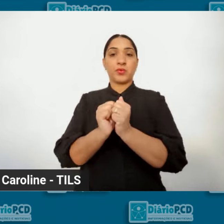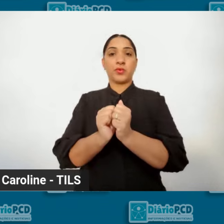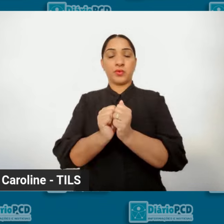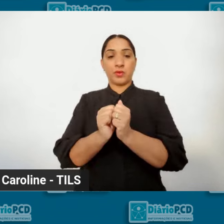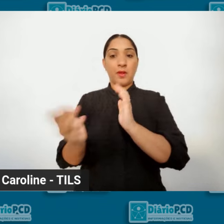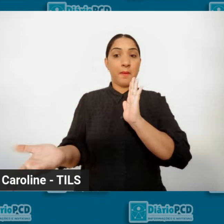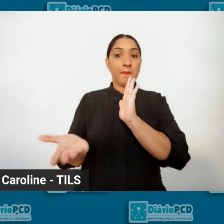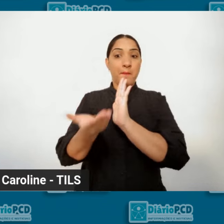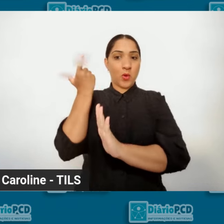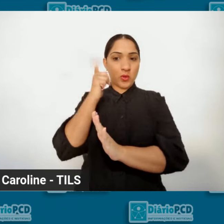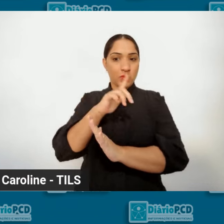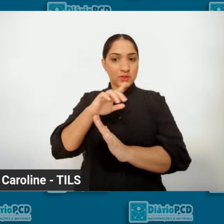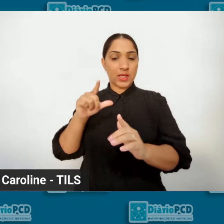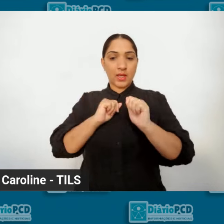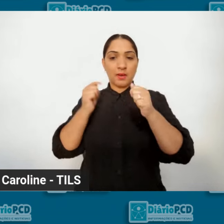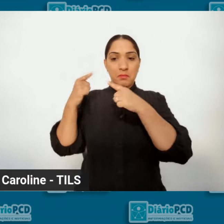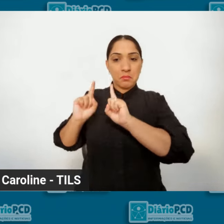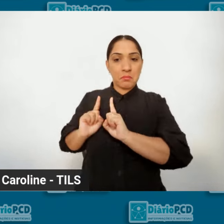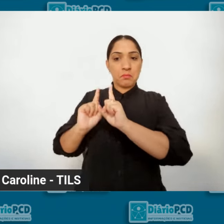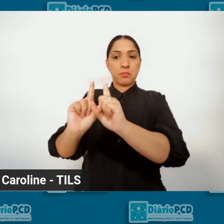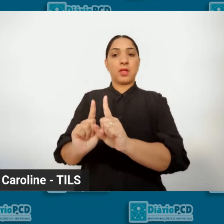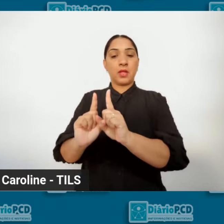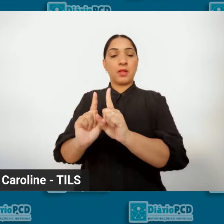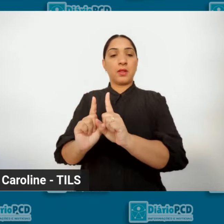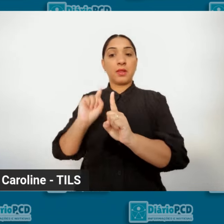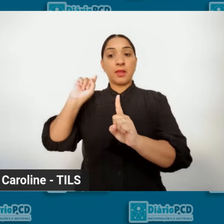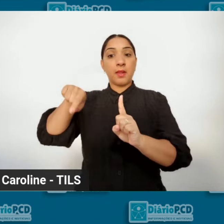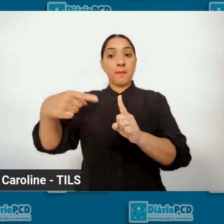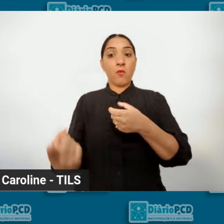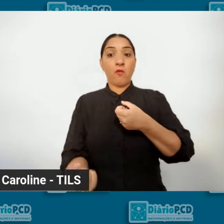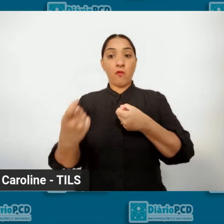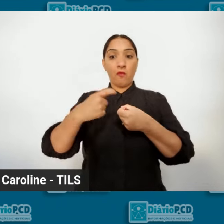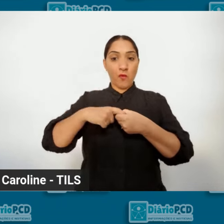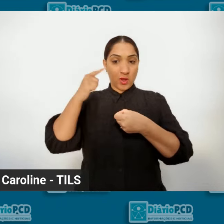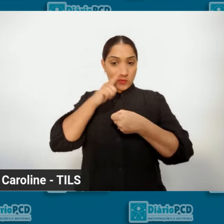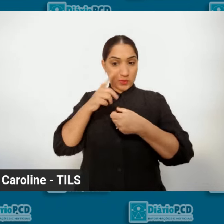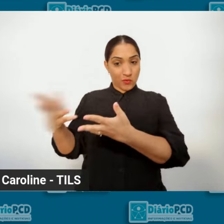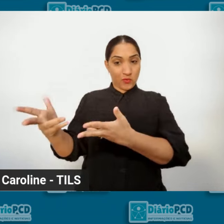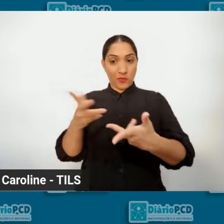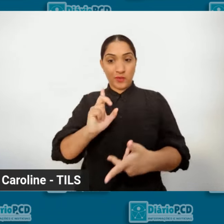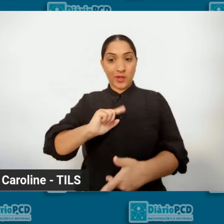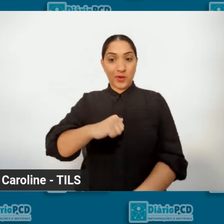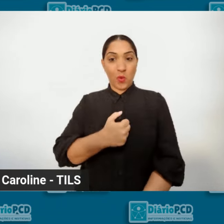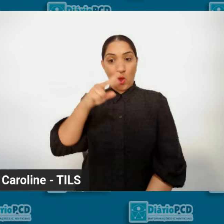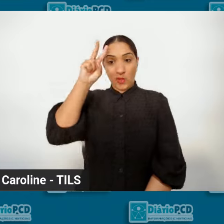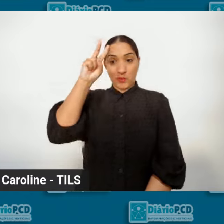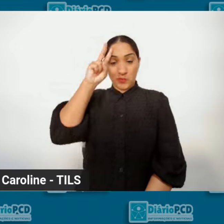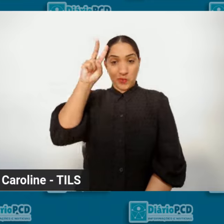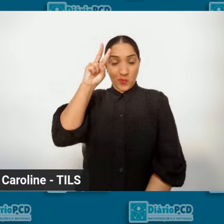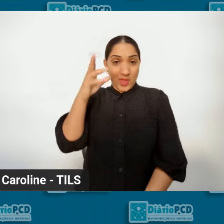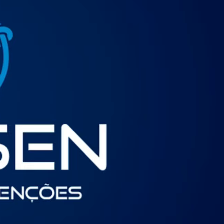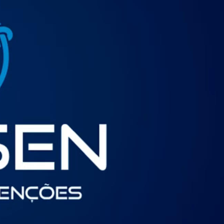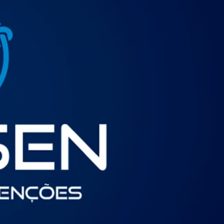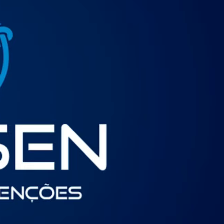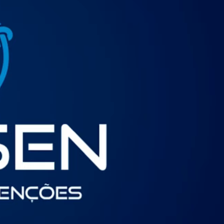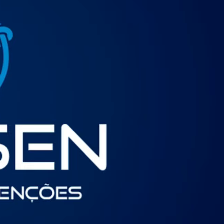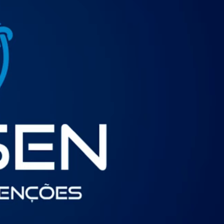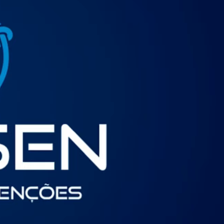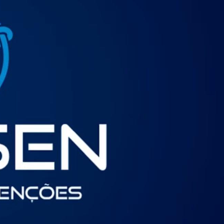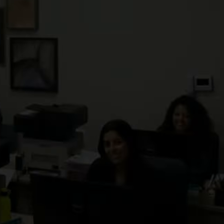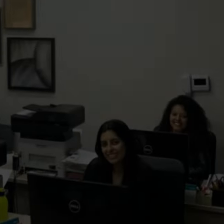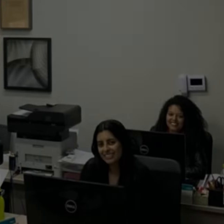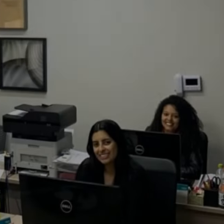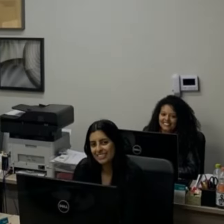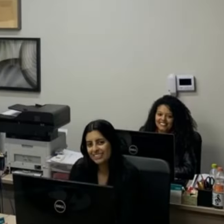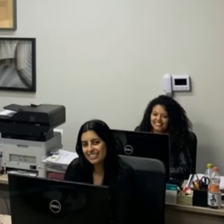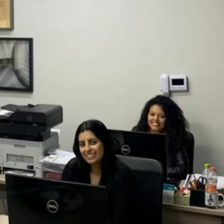a Lauísa em laudos para isenções e já voltamos com o nosso convidado na noite desta segunda-feira. Fica ligado. Passar